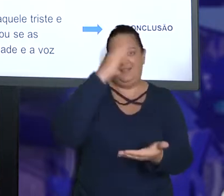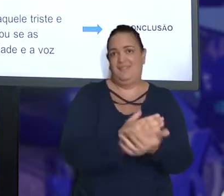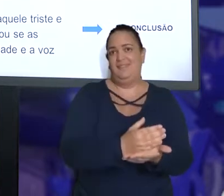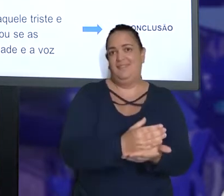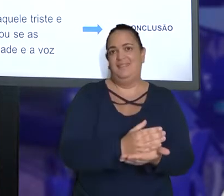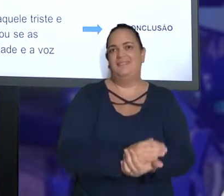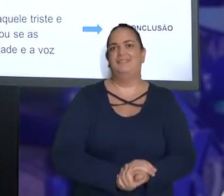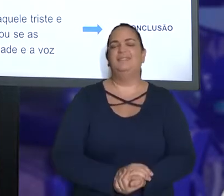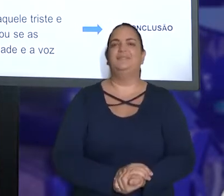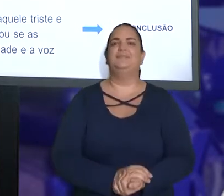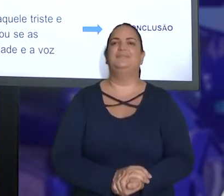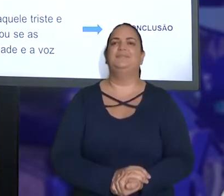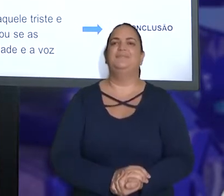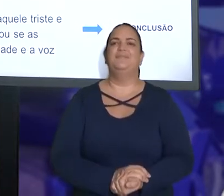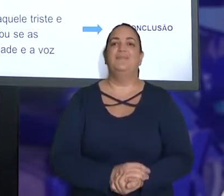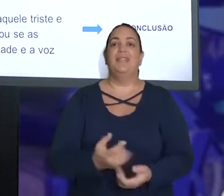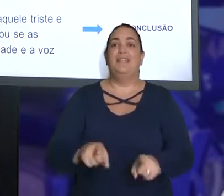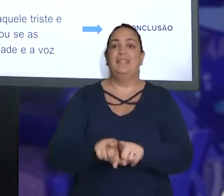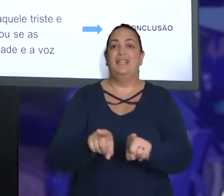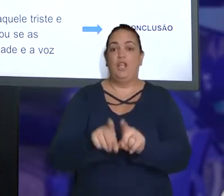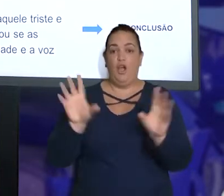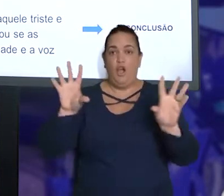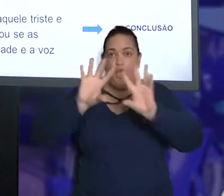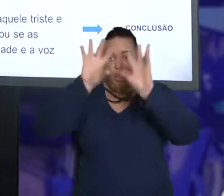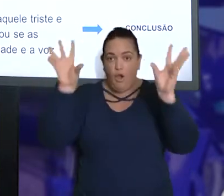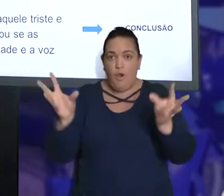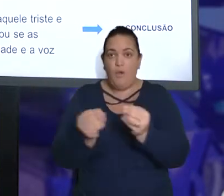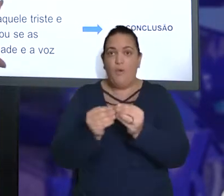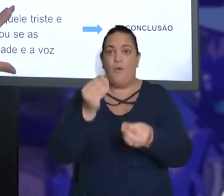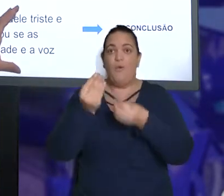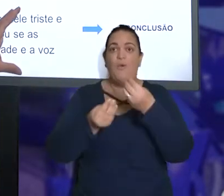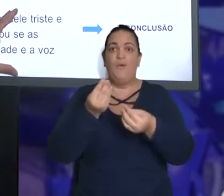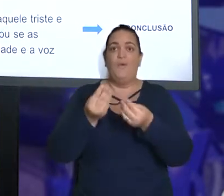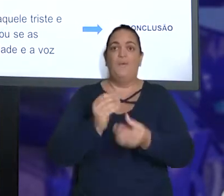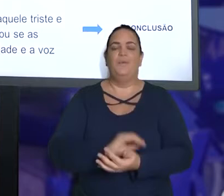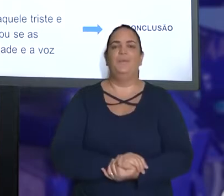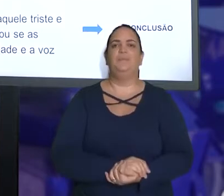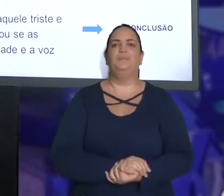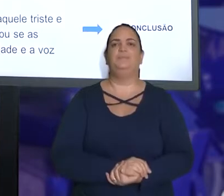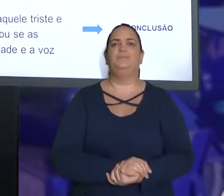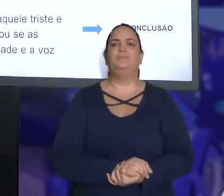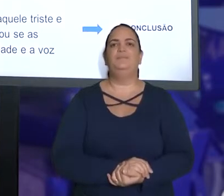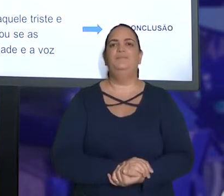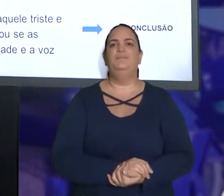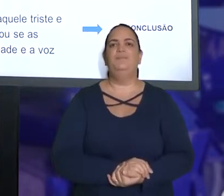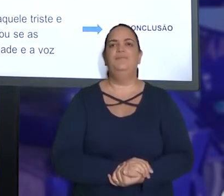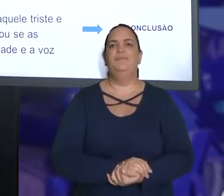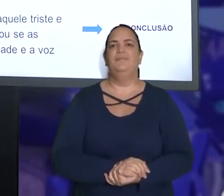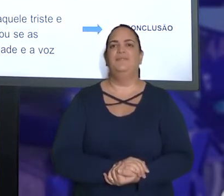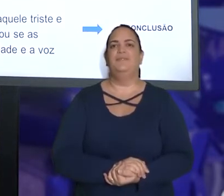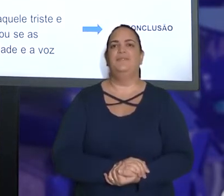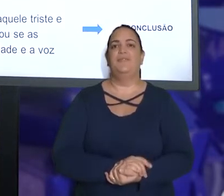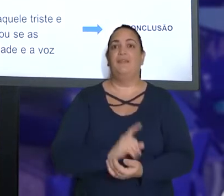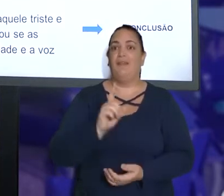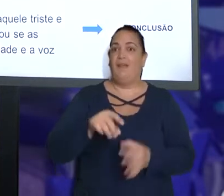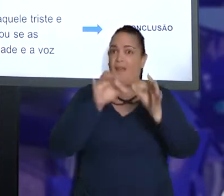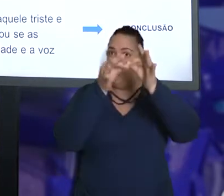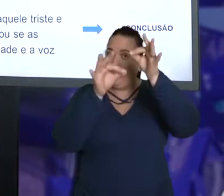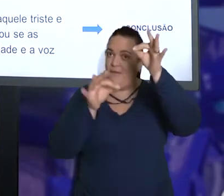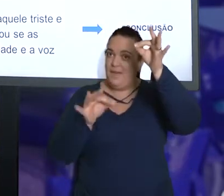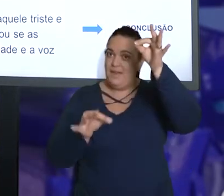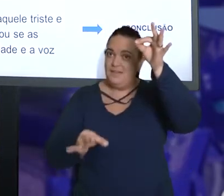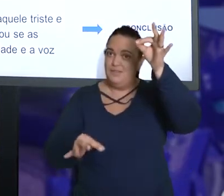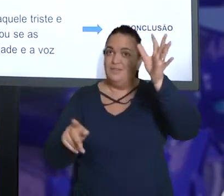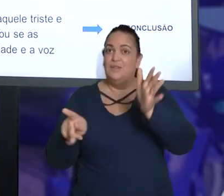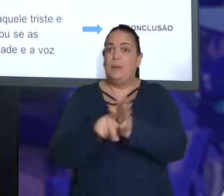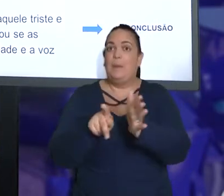E aí, obviamente, ele vai fechar o parágrafo dele, ele vai concluir o parágrafo dele. E isso aqui, repito, é uma estrutura que acontece